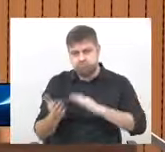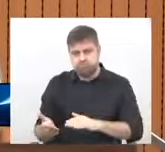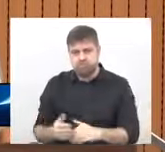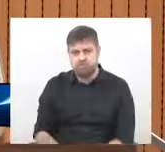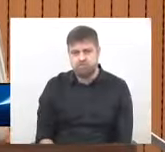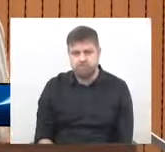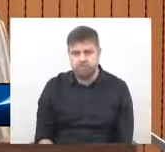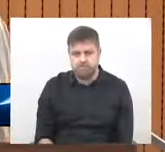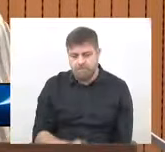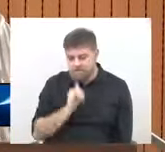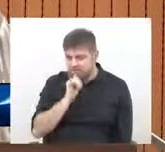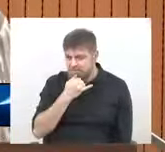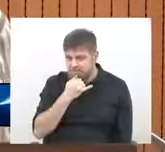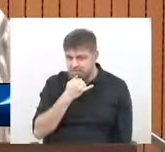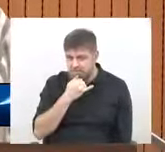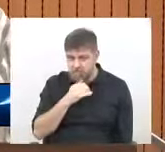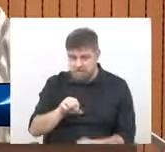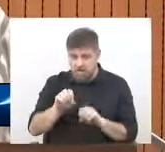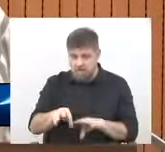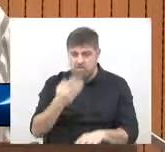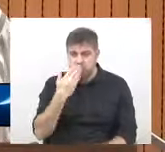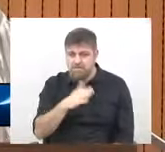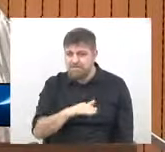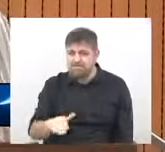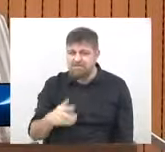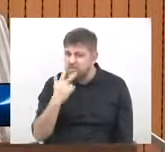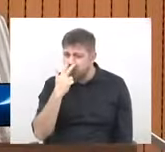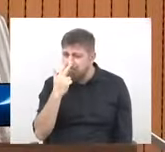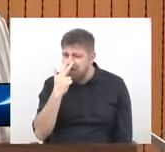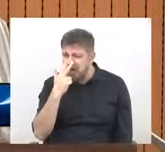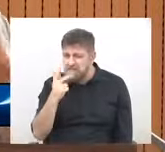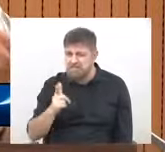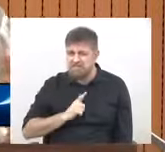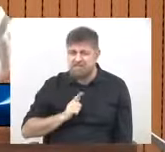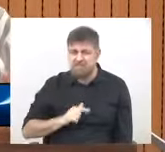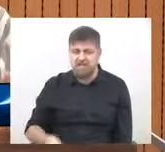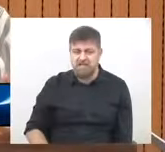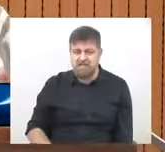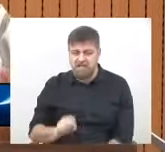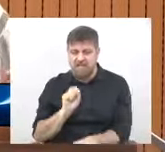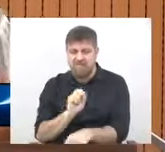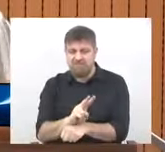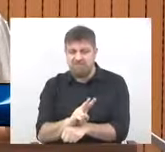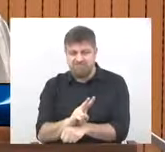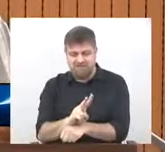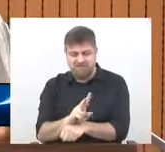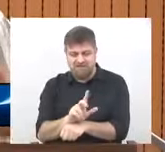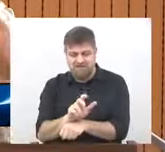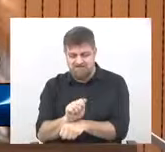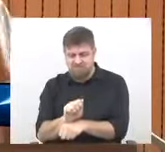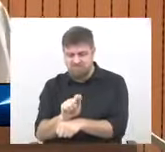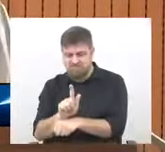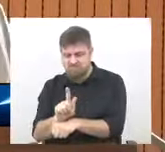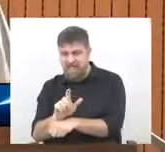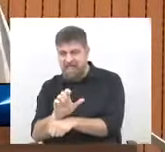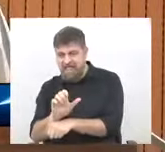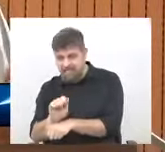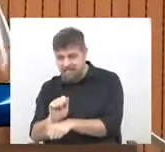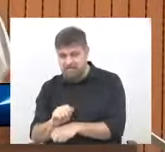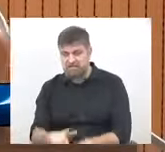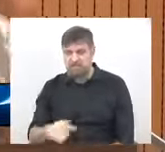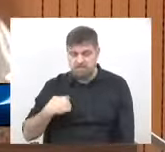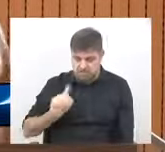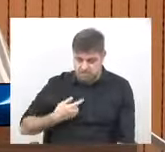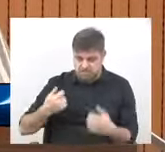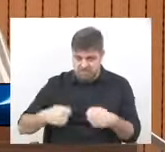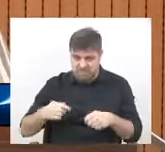infantil. Infelizmente, a educação infantil tem sido tratada como apenas a oferta de vagas, mas nós não estamos falando apenas de oferta de vagas. Nós